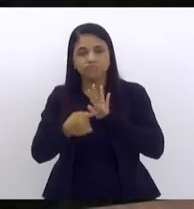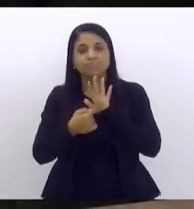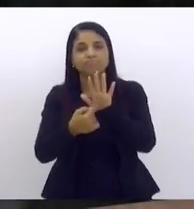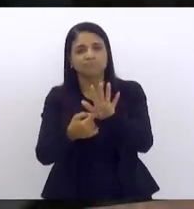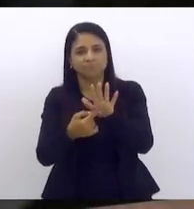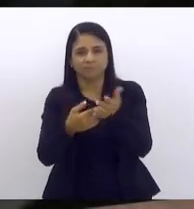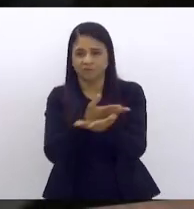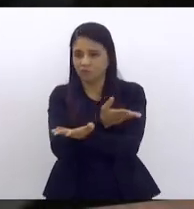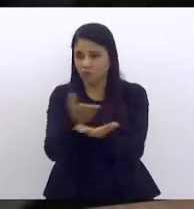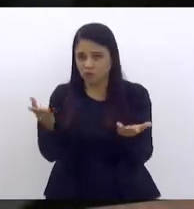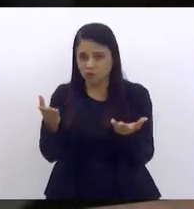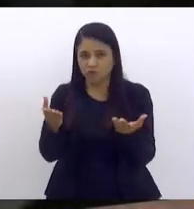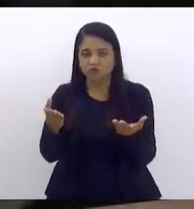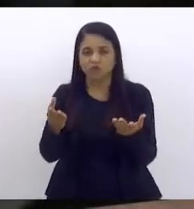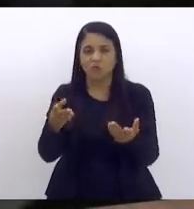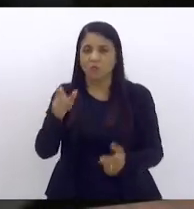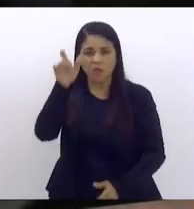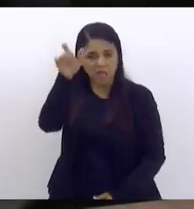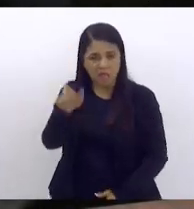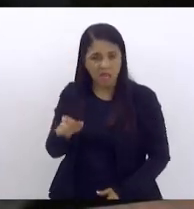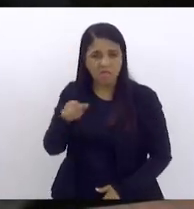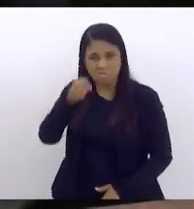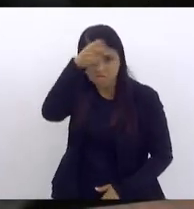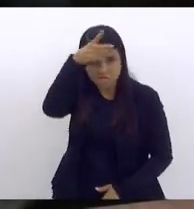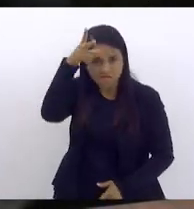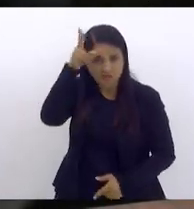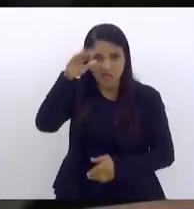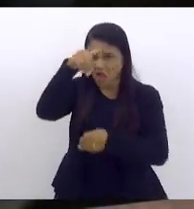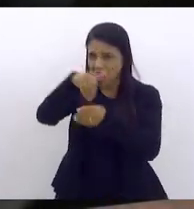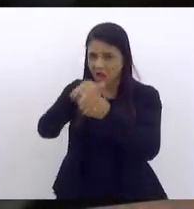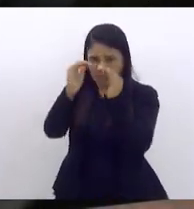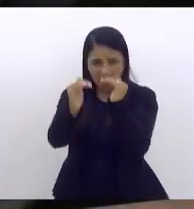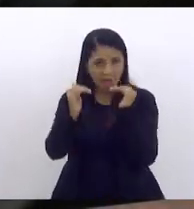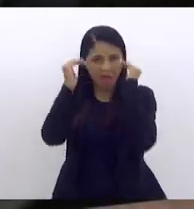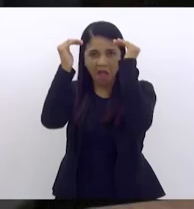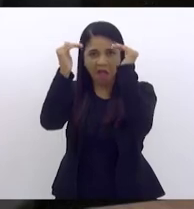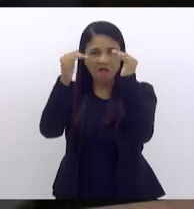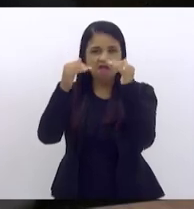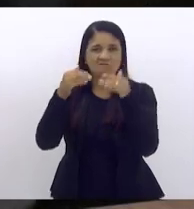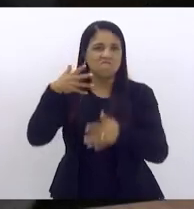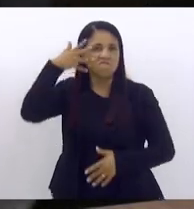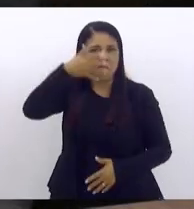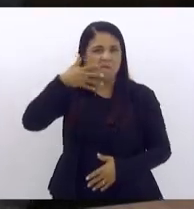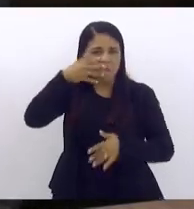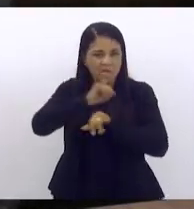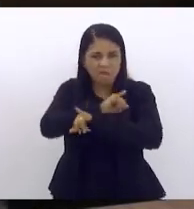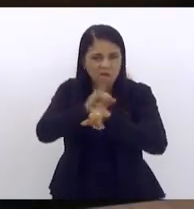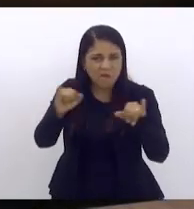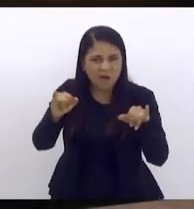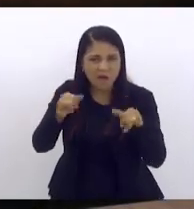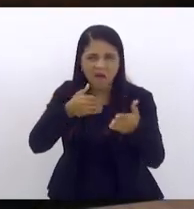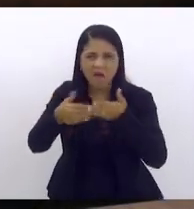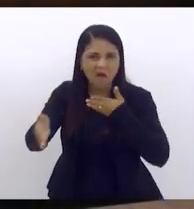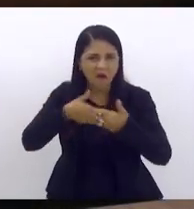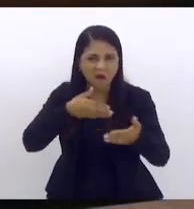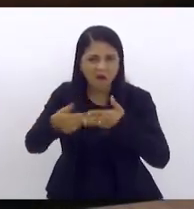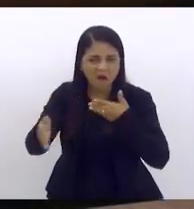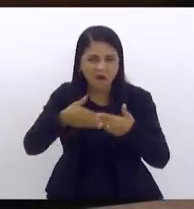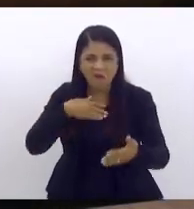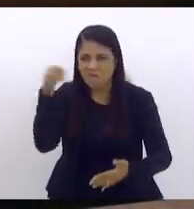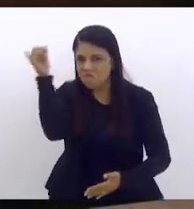uma autoridade eleita, prefeito, que pode falar asneira e quem está ao